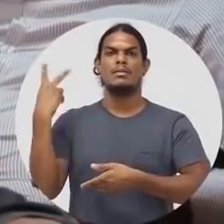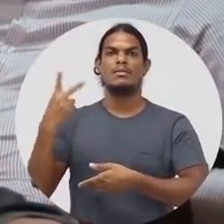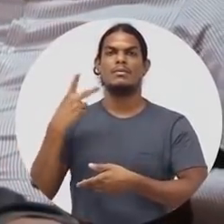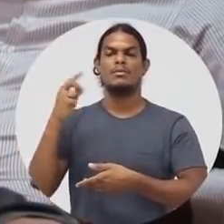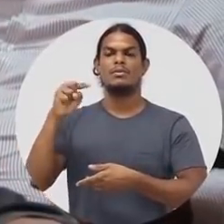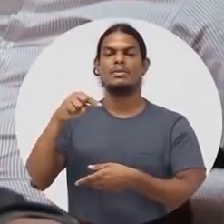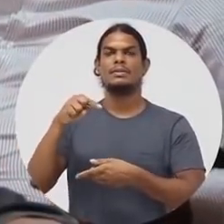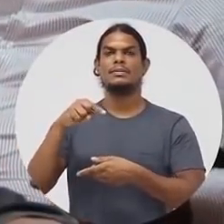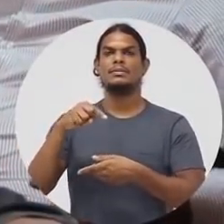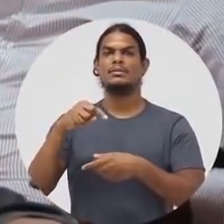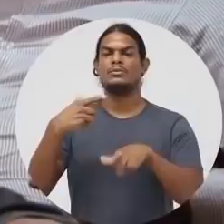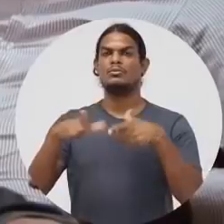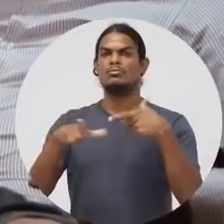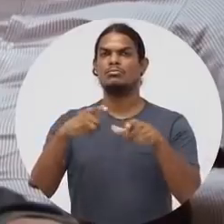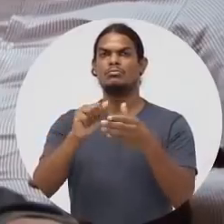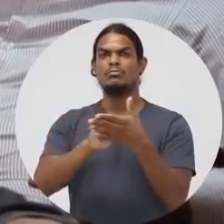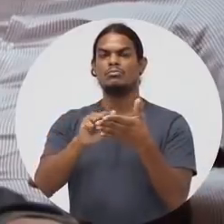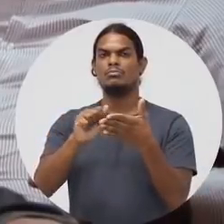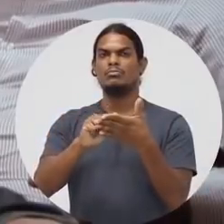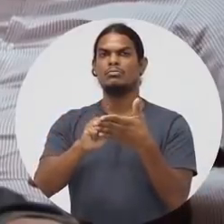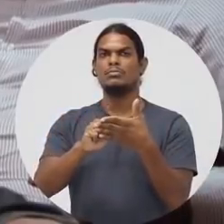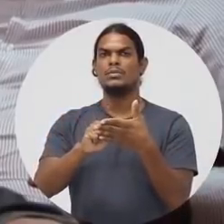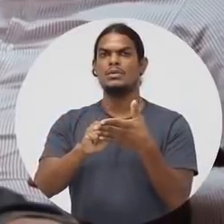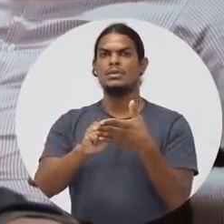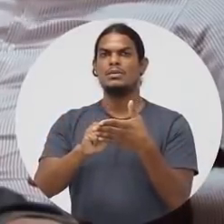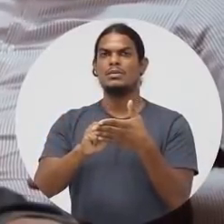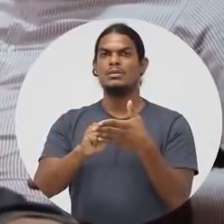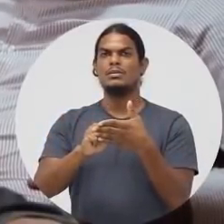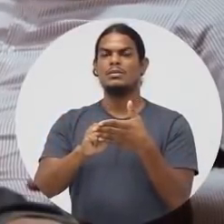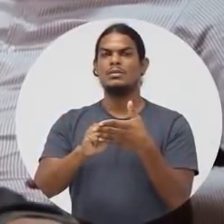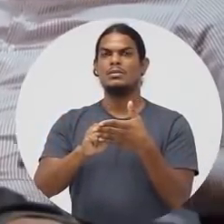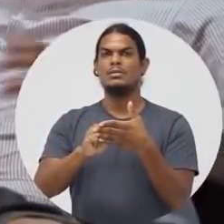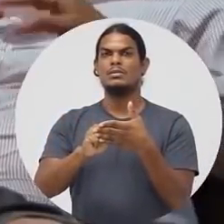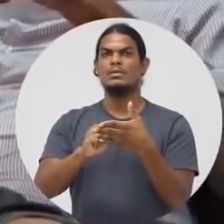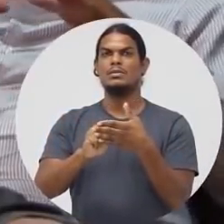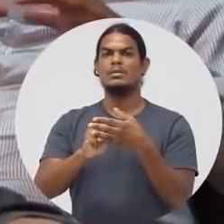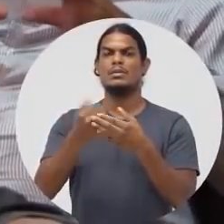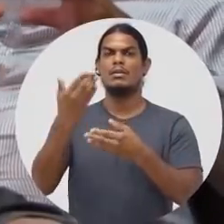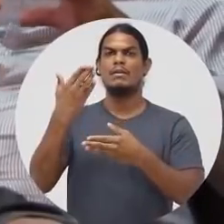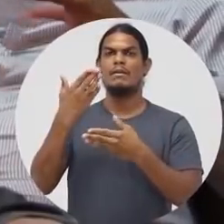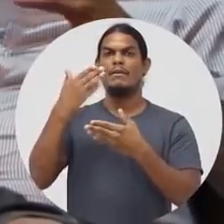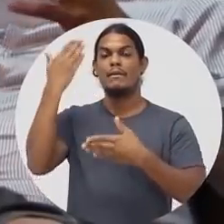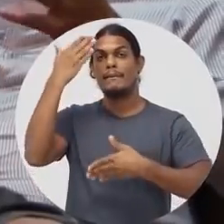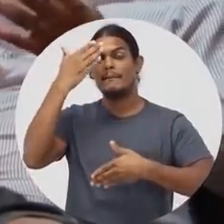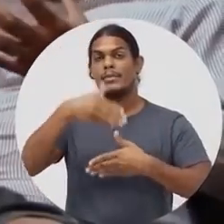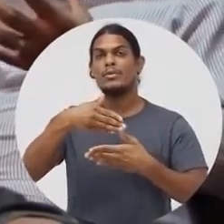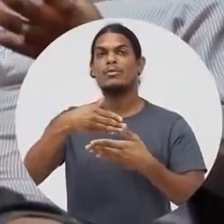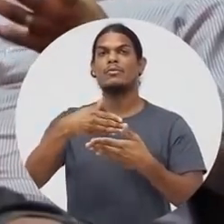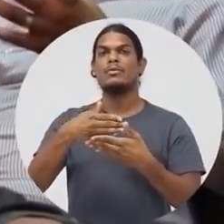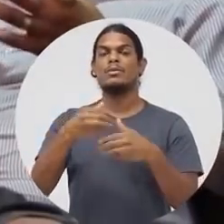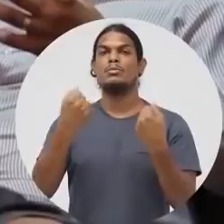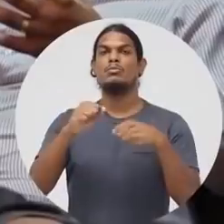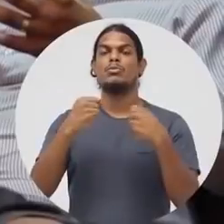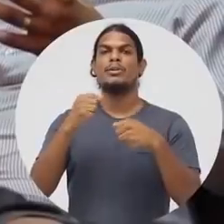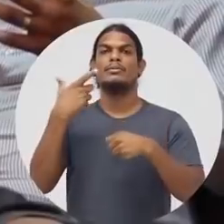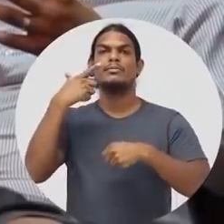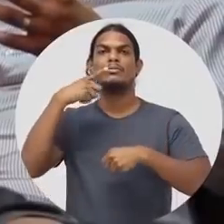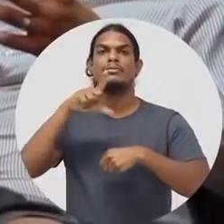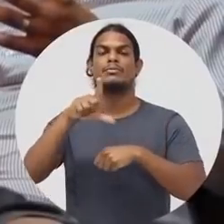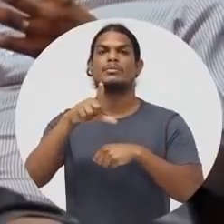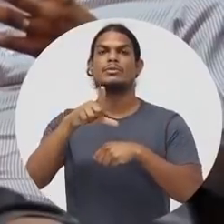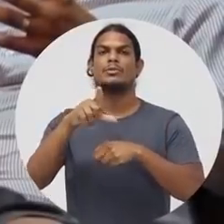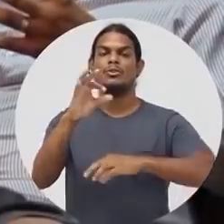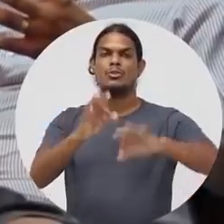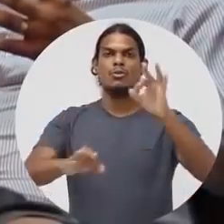processo internacional, comprovando o real envio da mercadoria. Com isso, a gente consegue amarrar a operação,